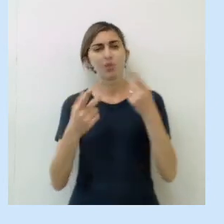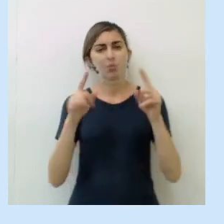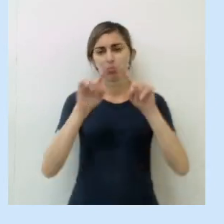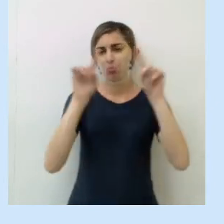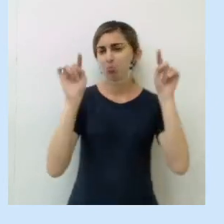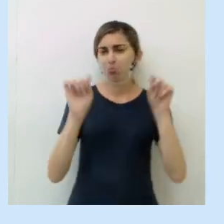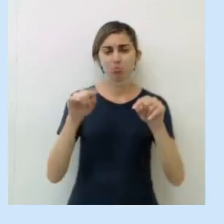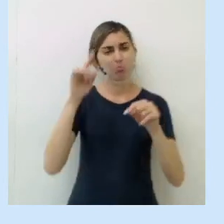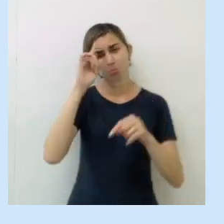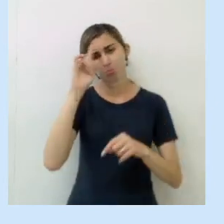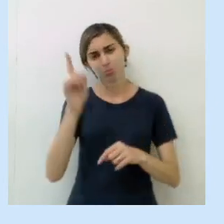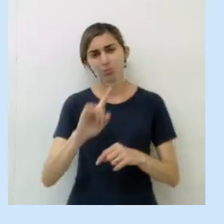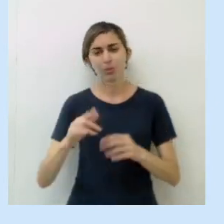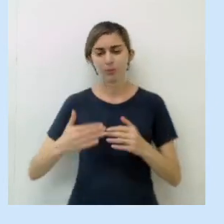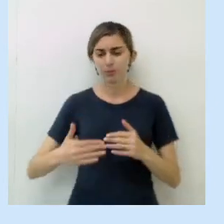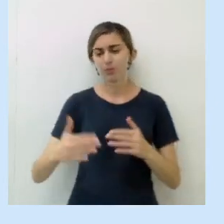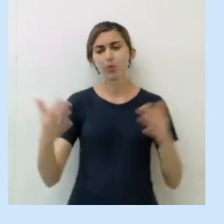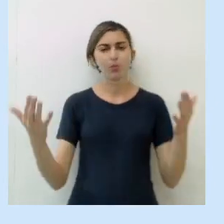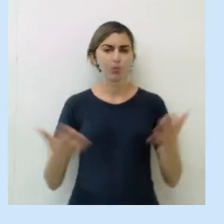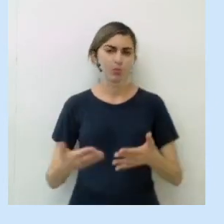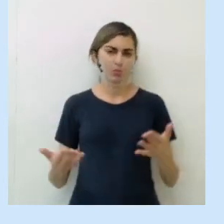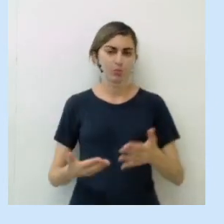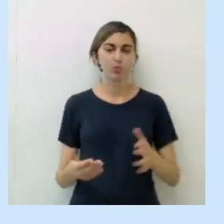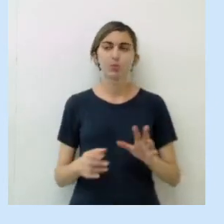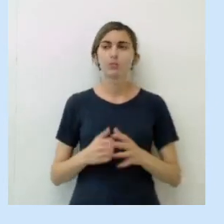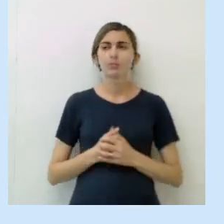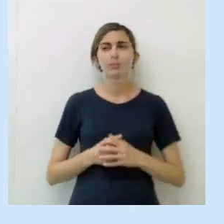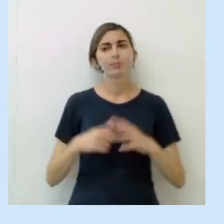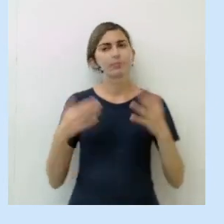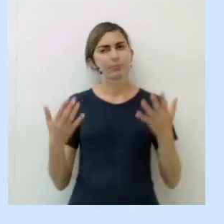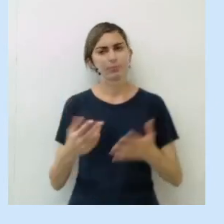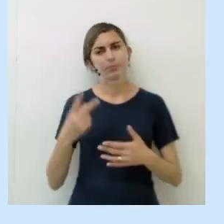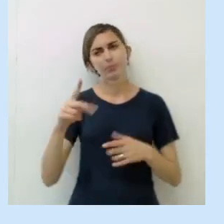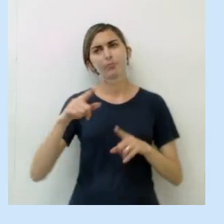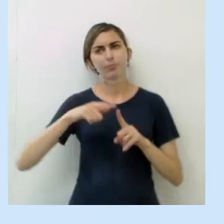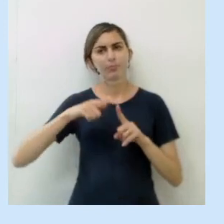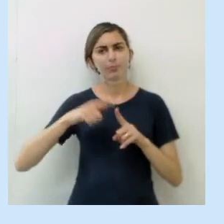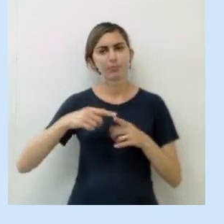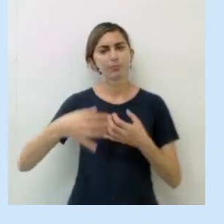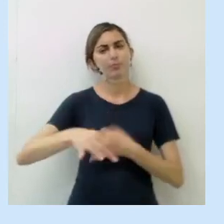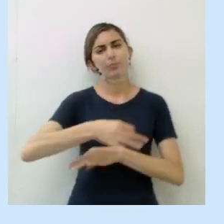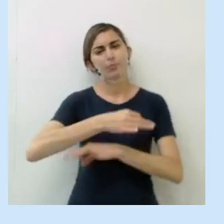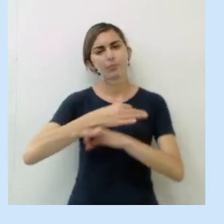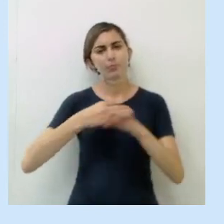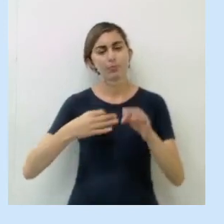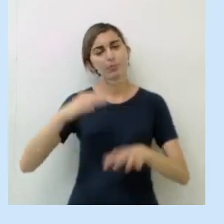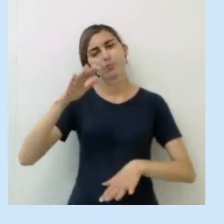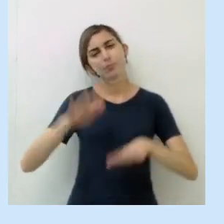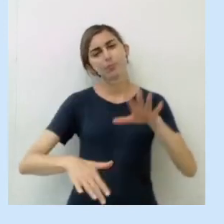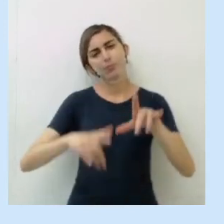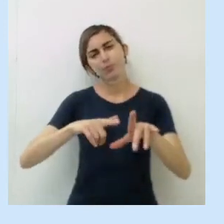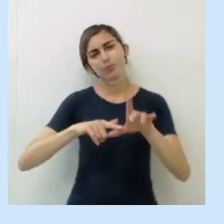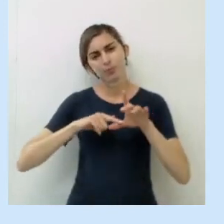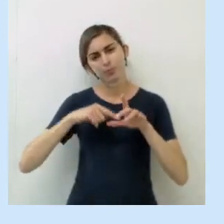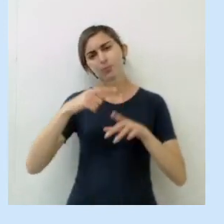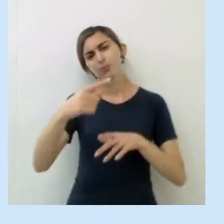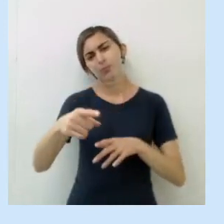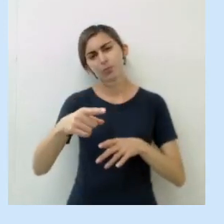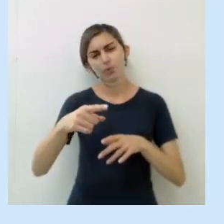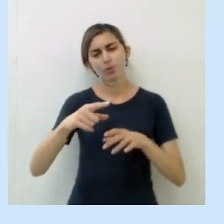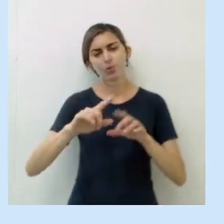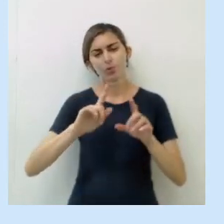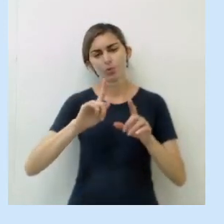trans ainda, né? Vai saber o que é hoje comigo. Então, esse tipo de molécula, dependendo da sua